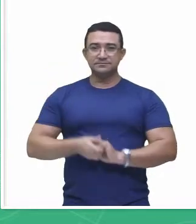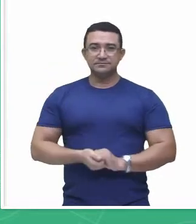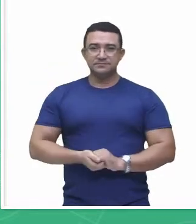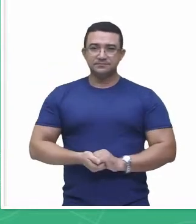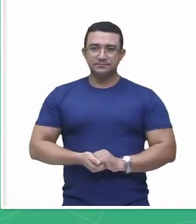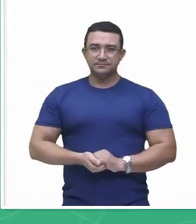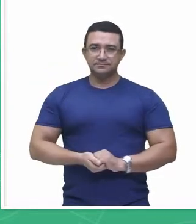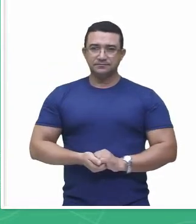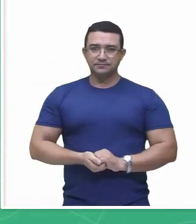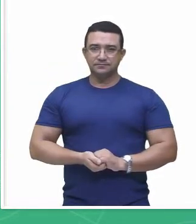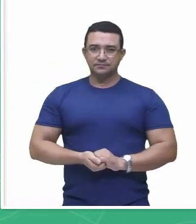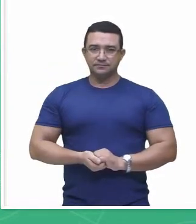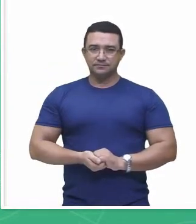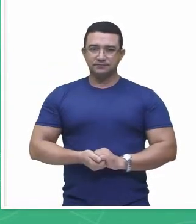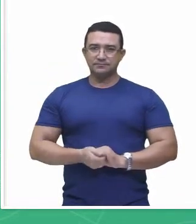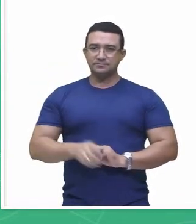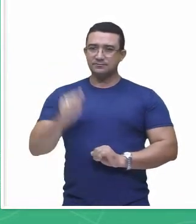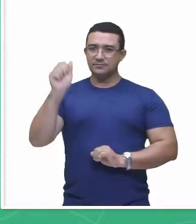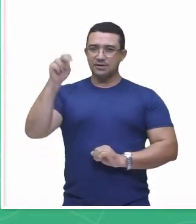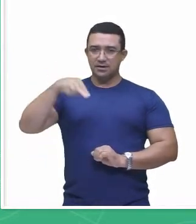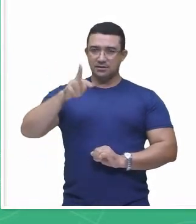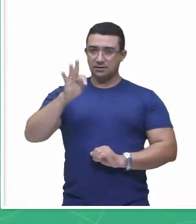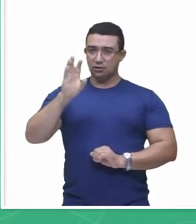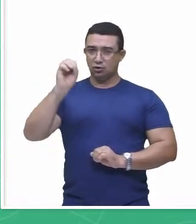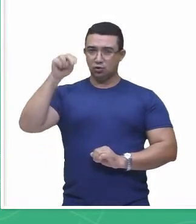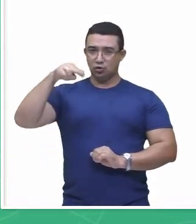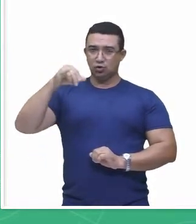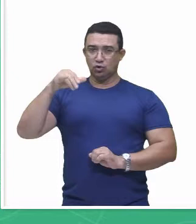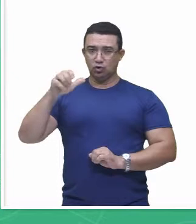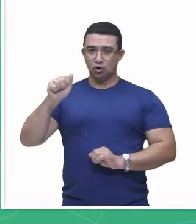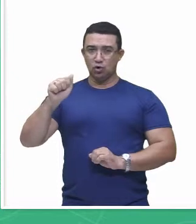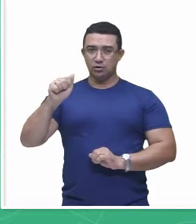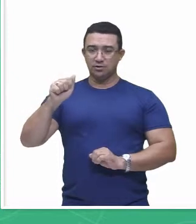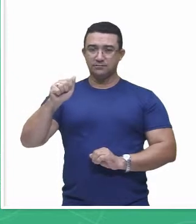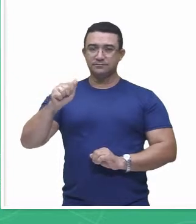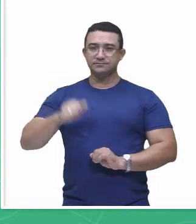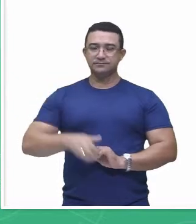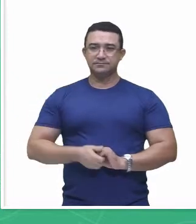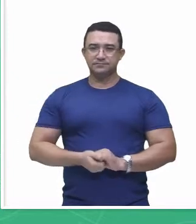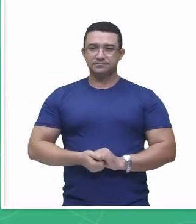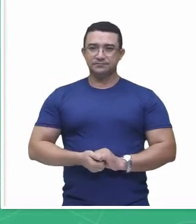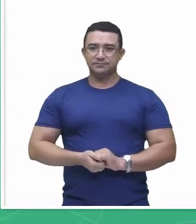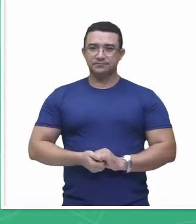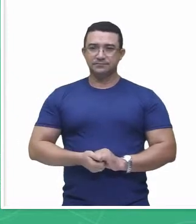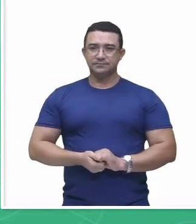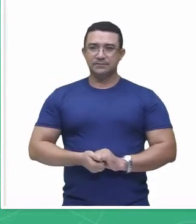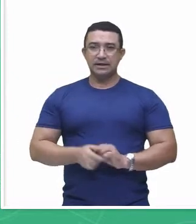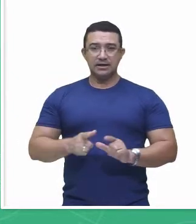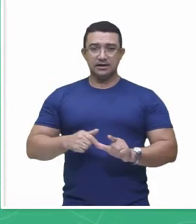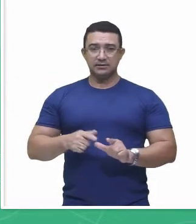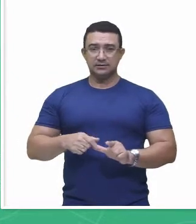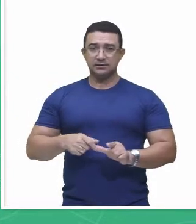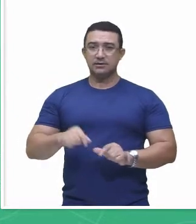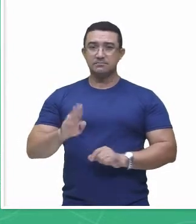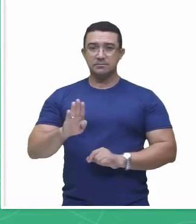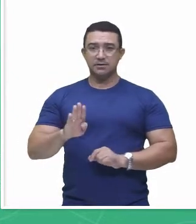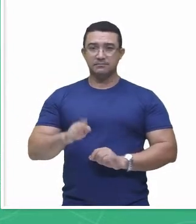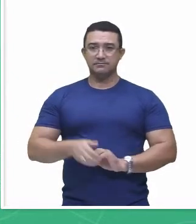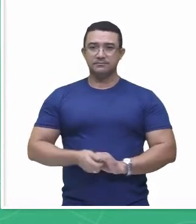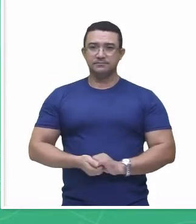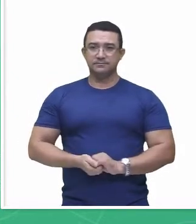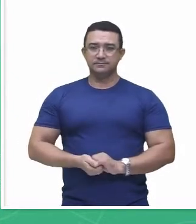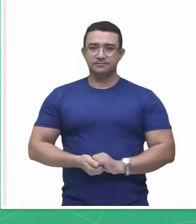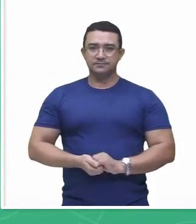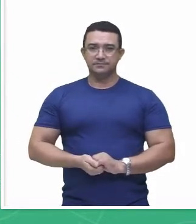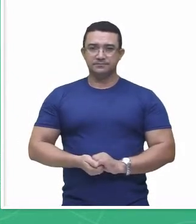Tem mais alguém? Antônia, de novo, lá da Escola Balbina Mestrinho, na letra B.